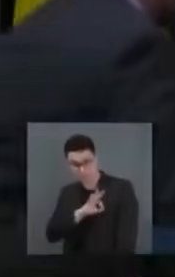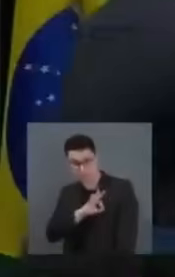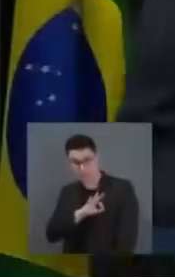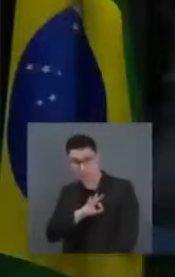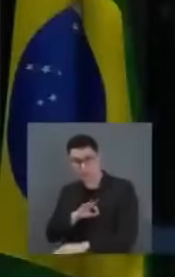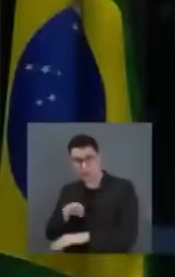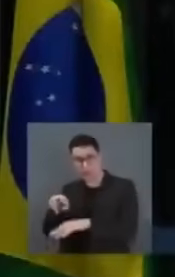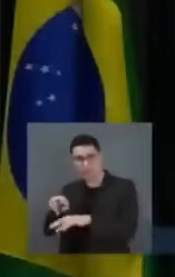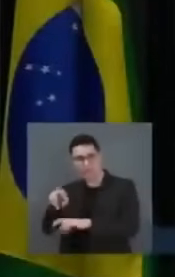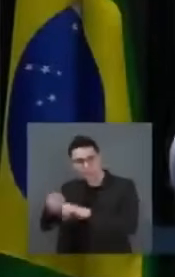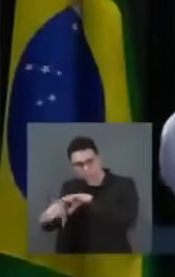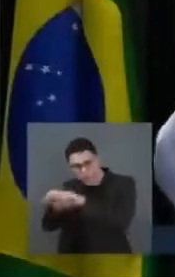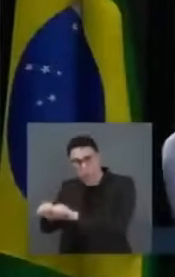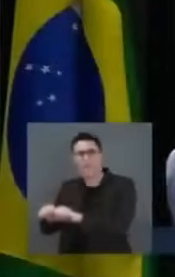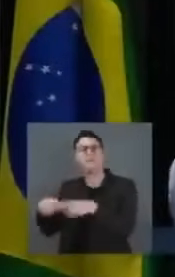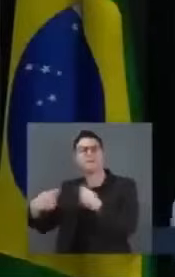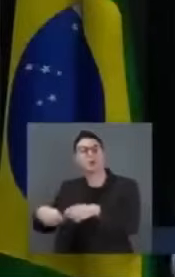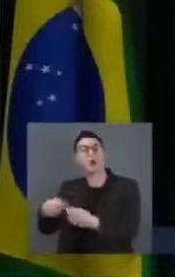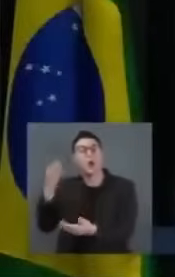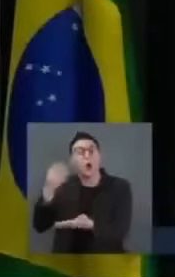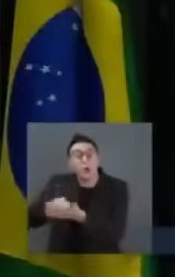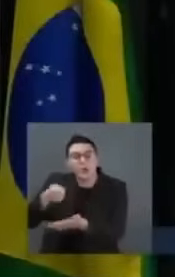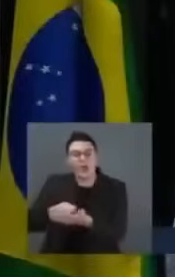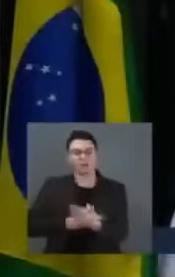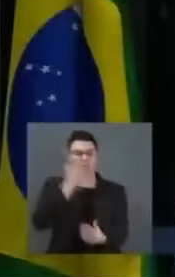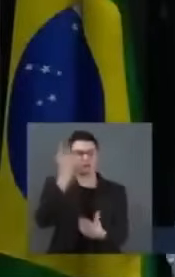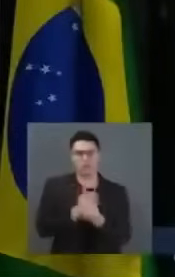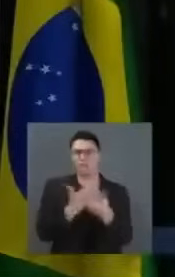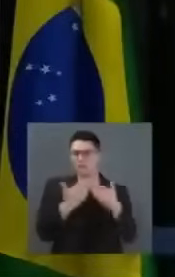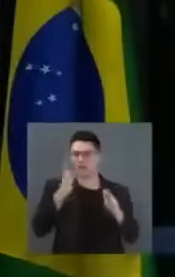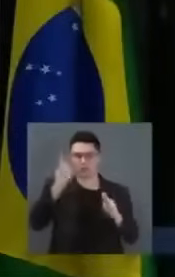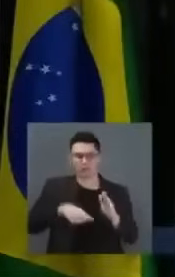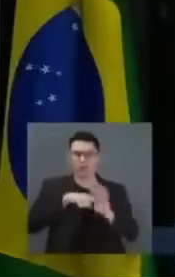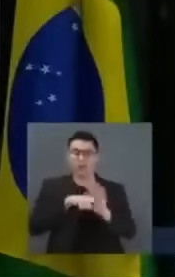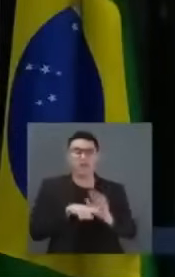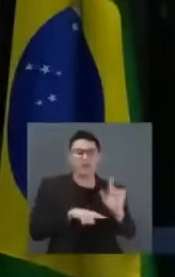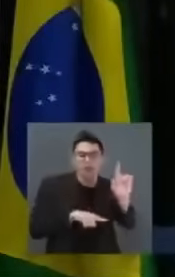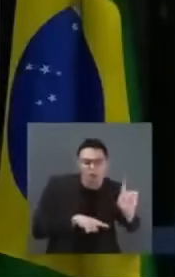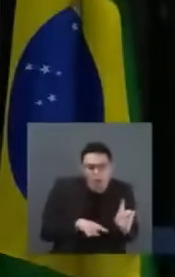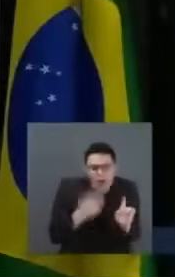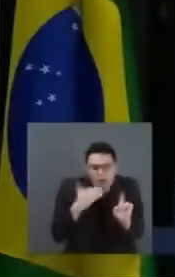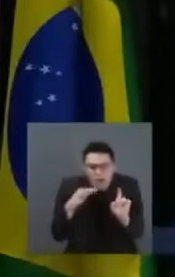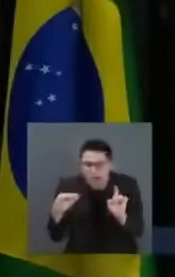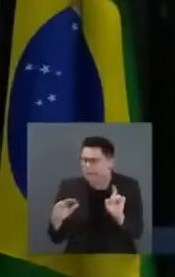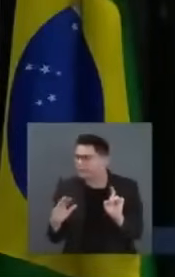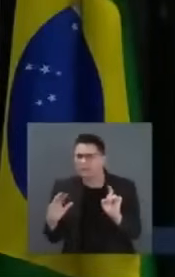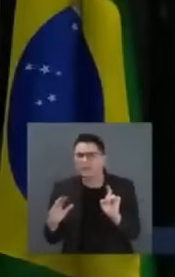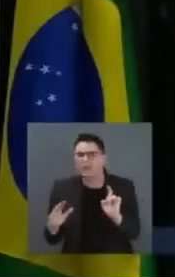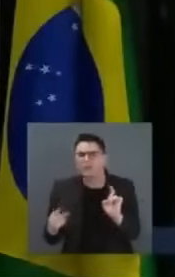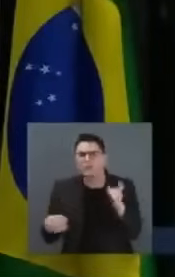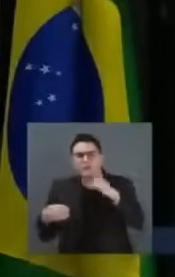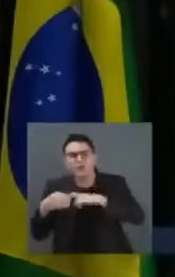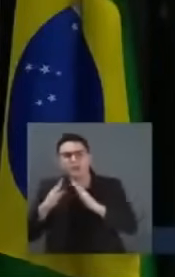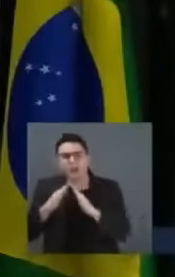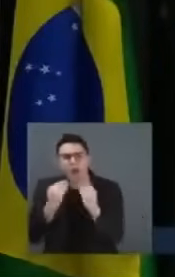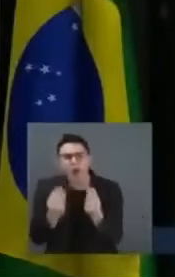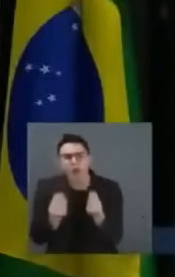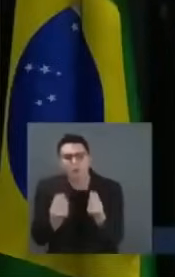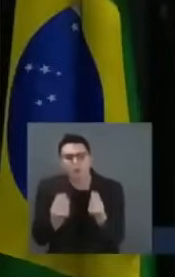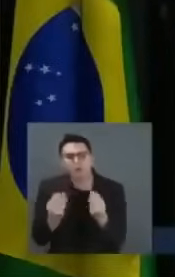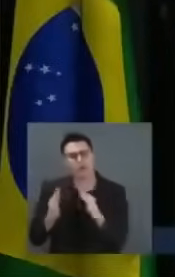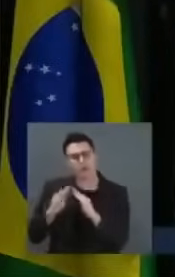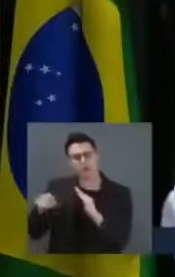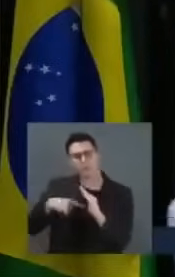é obrigatória a abertura de um processo. E como que essa criança volta para casa? Ela está com o algoz, ela dorme com o